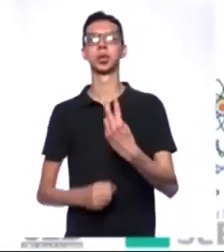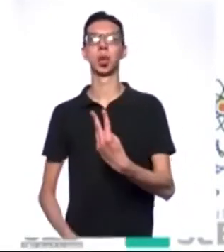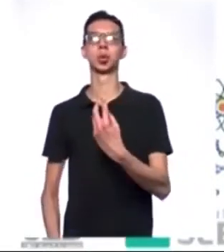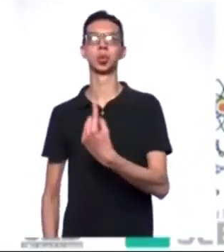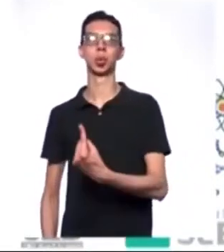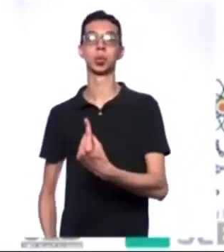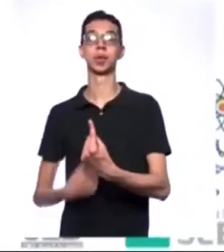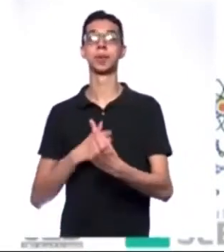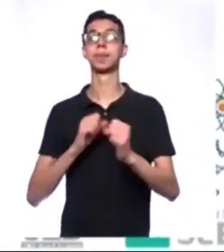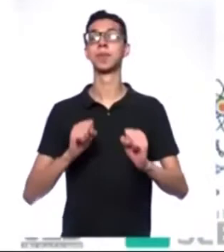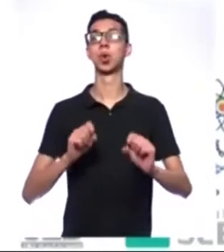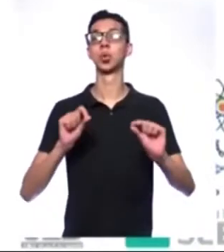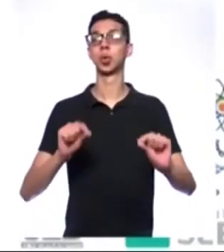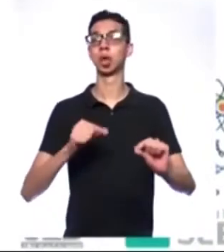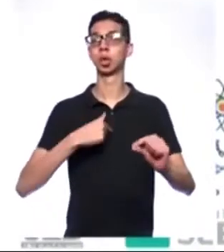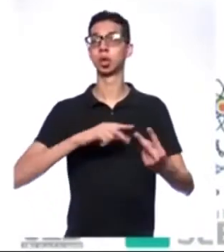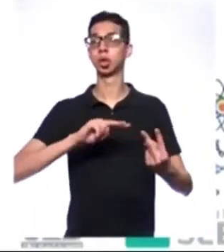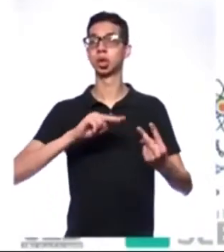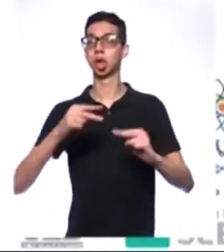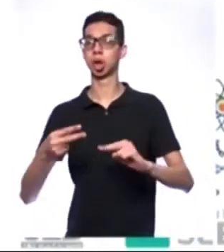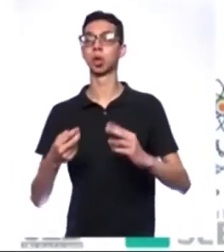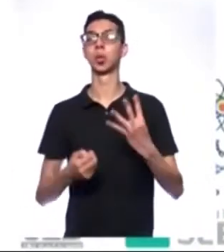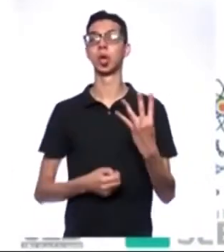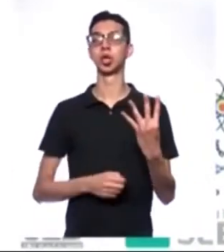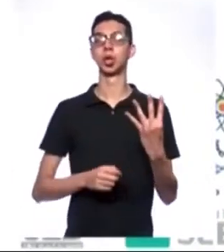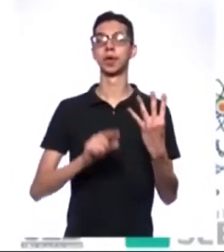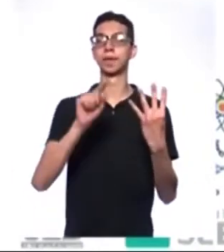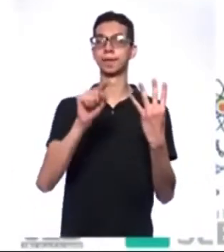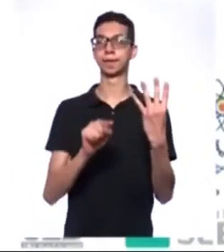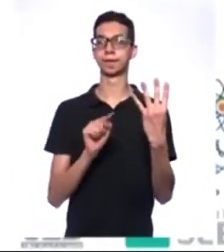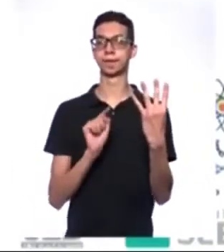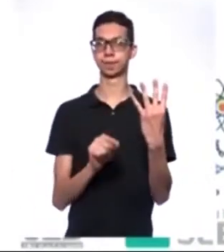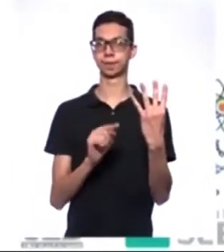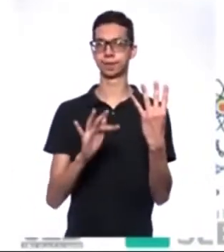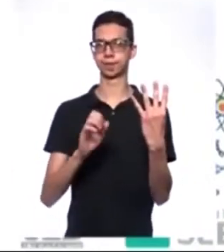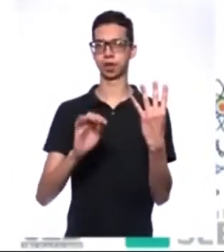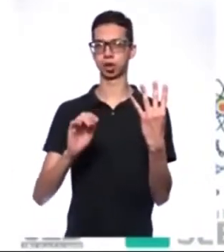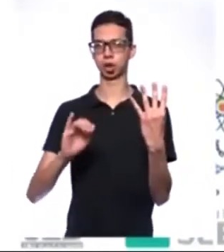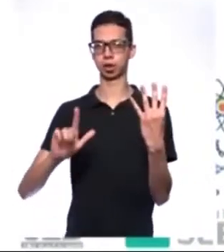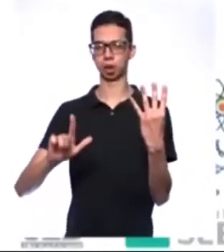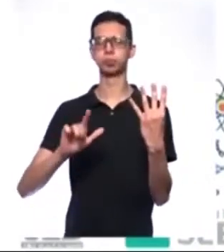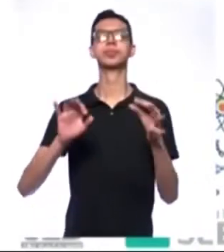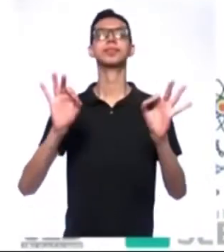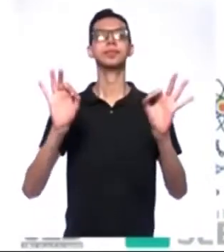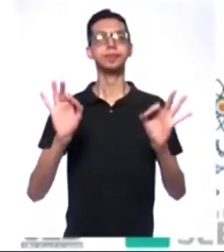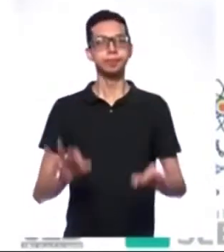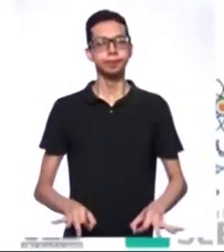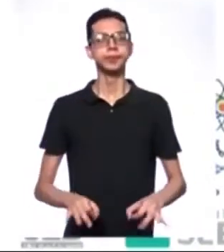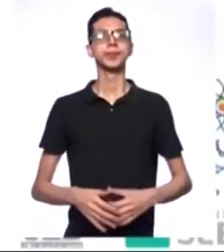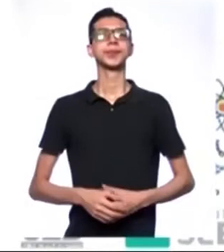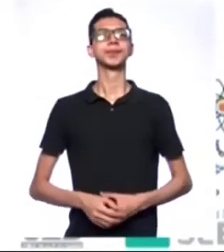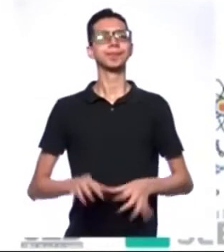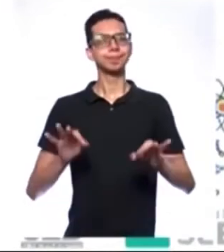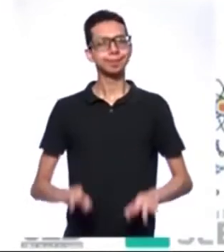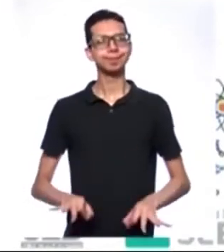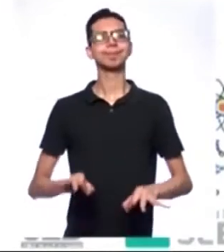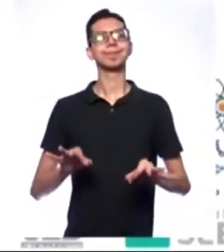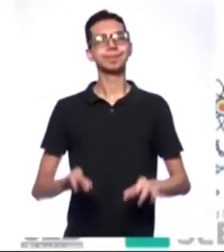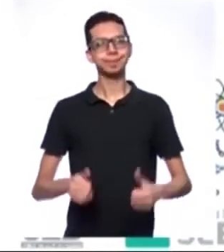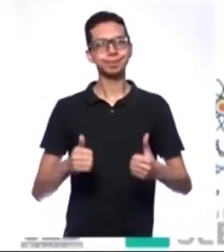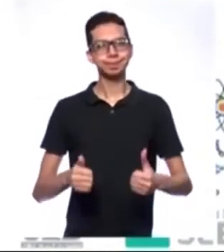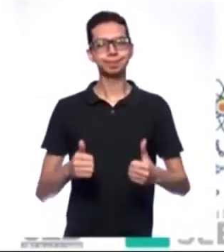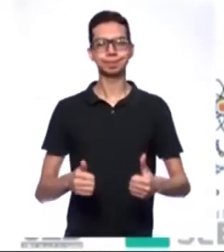eu poderia simplesmente trocar isso por 4 fatorial Japão e eu sou fera espera